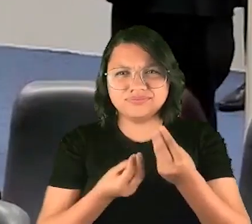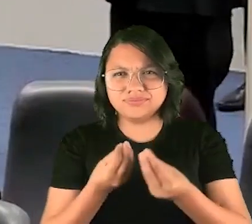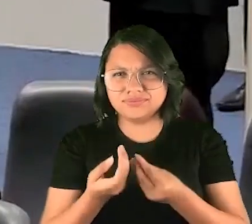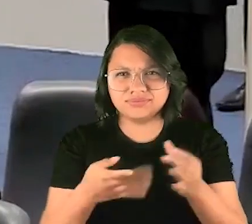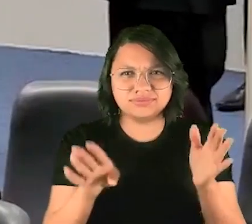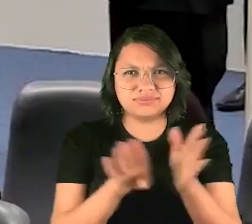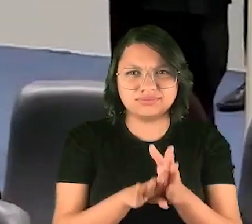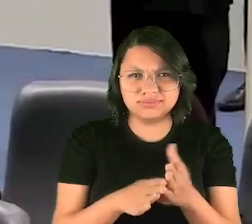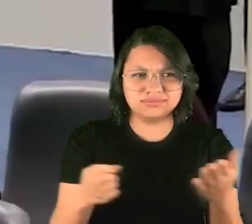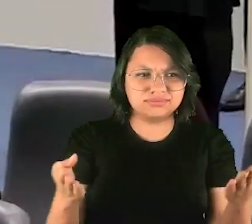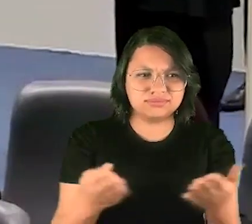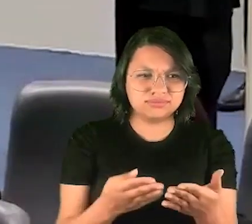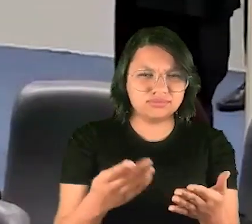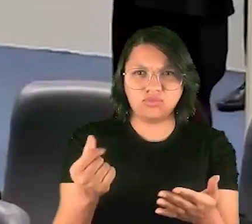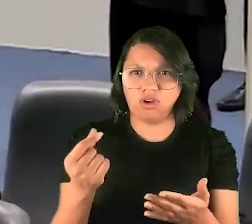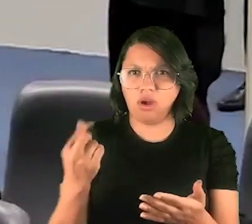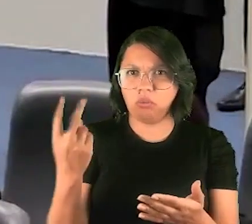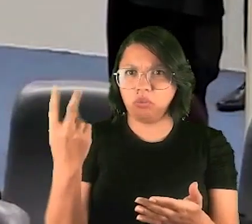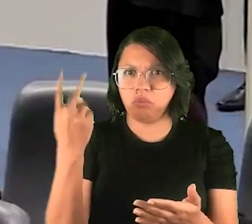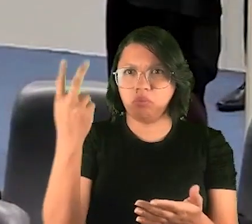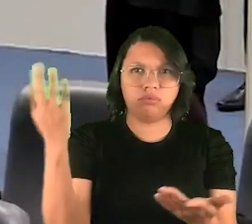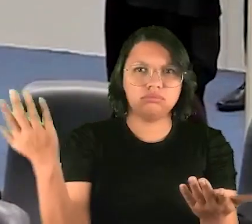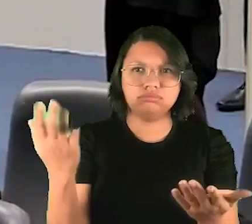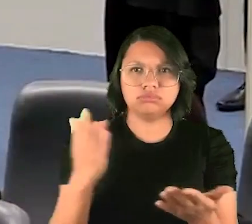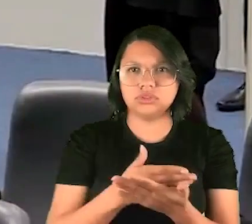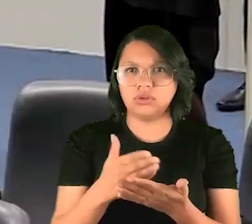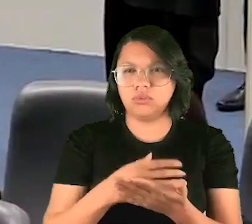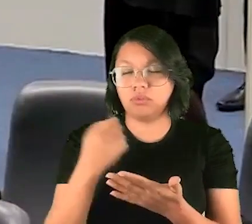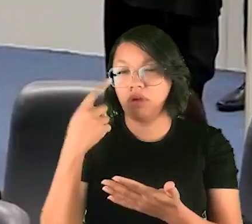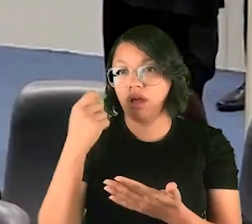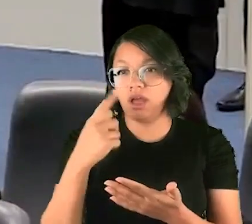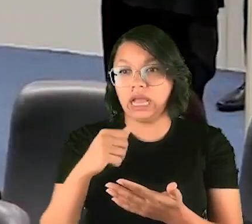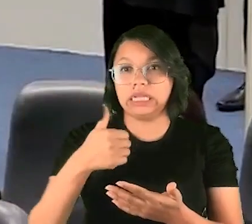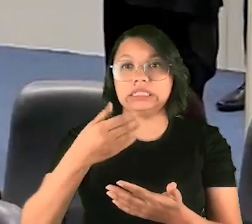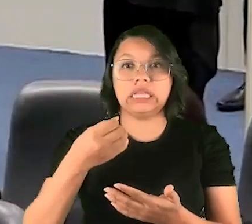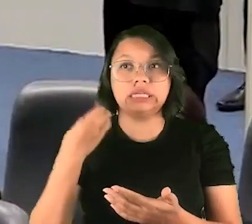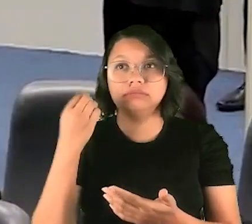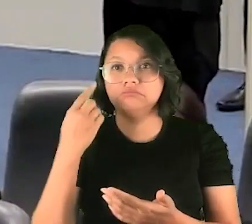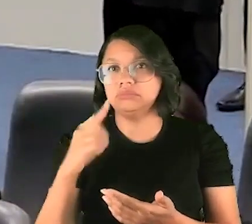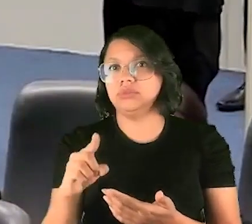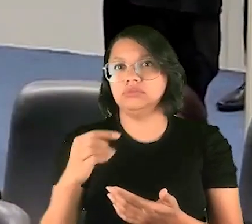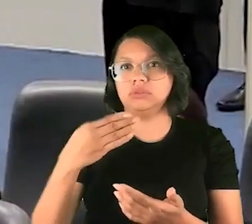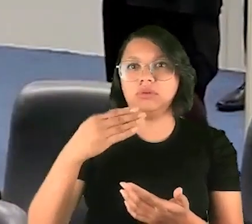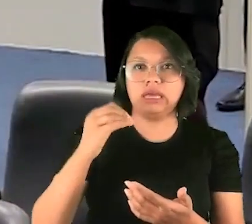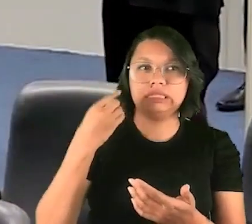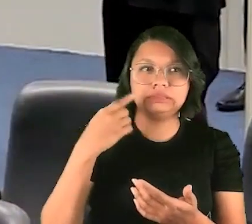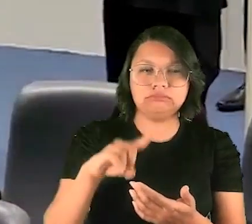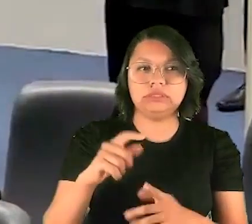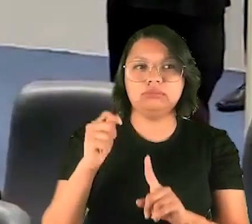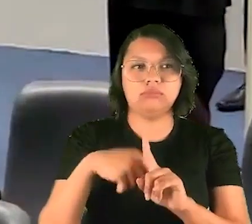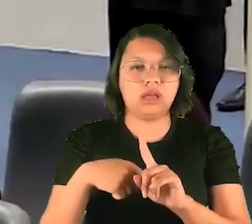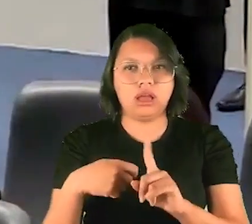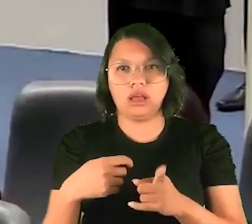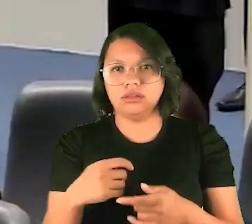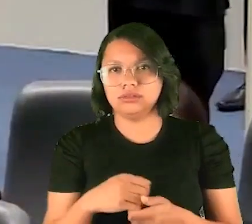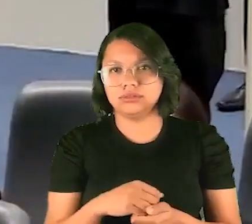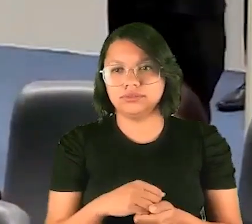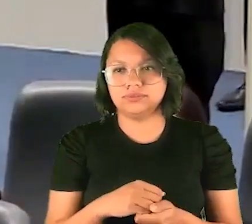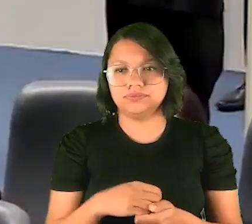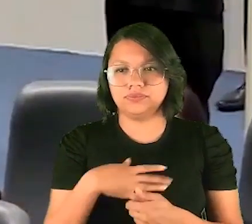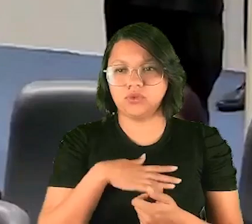meio até incompreensível como que se chega nesse alto custo de alguns medicamentos, assim, 10